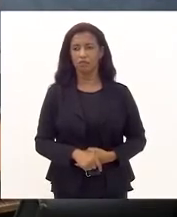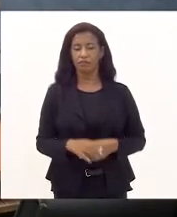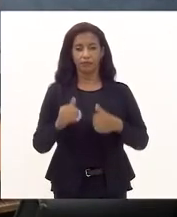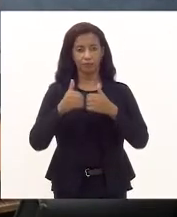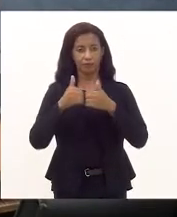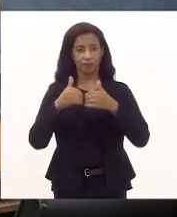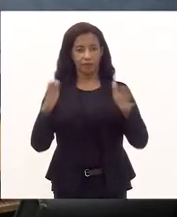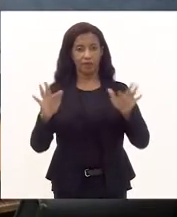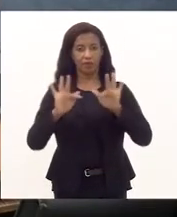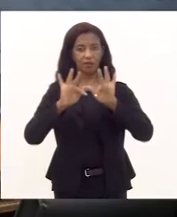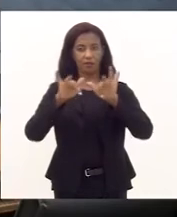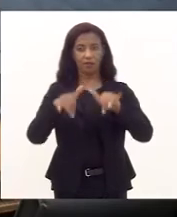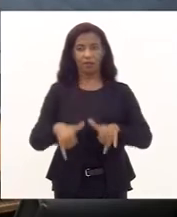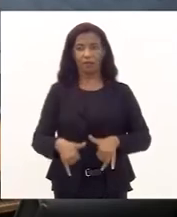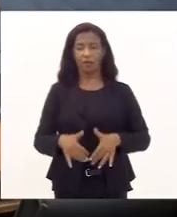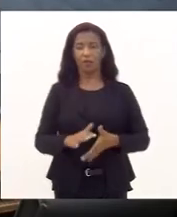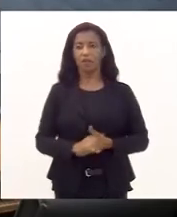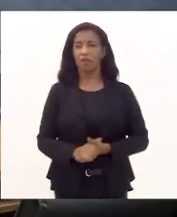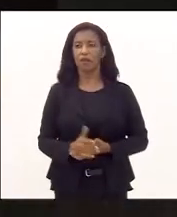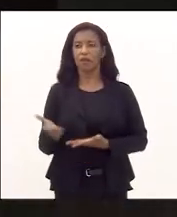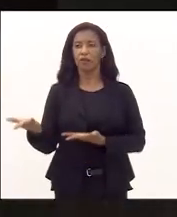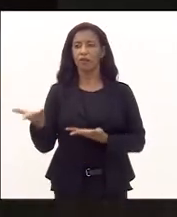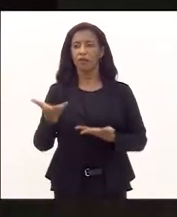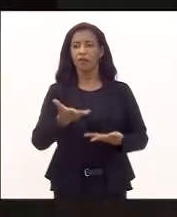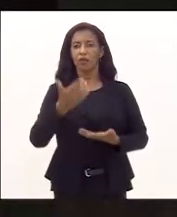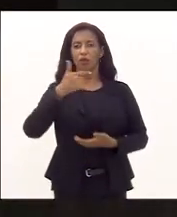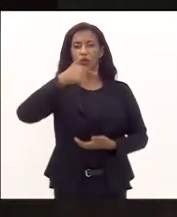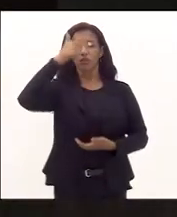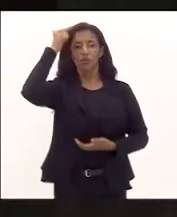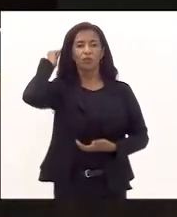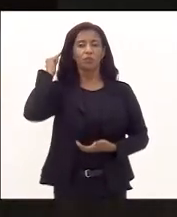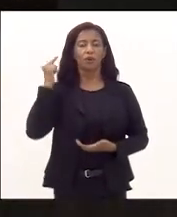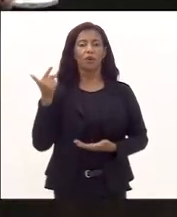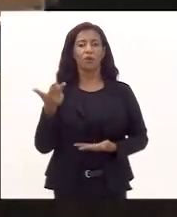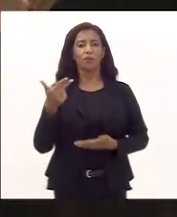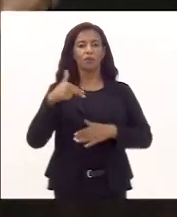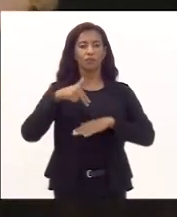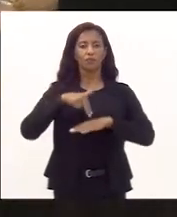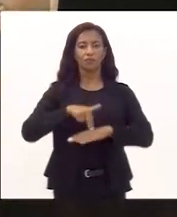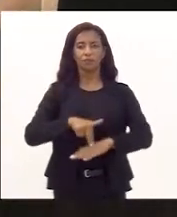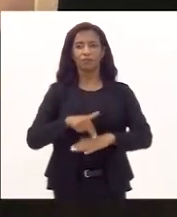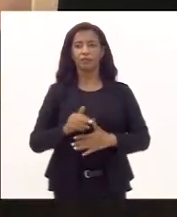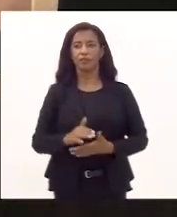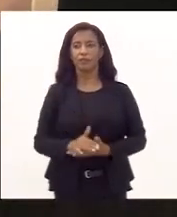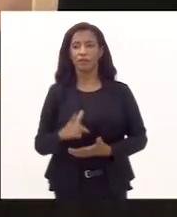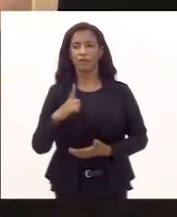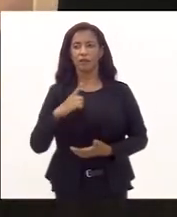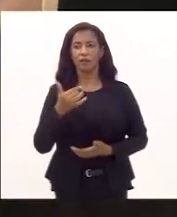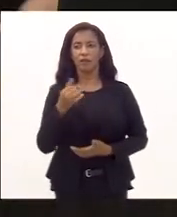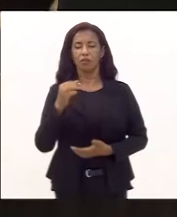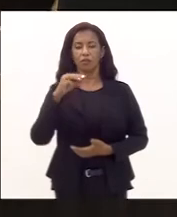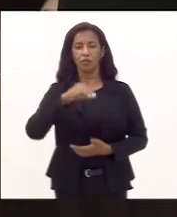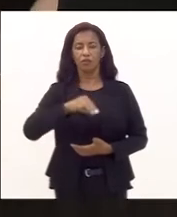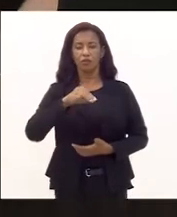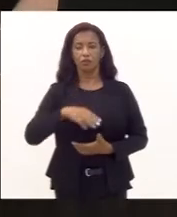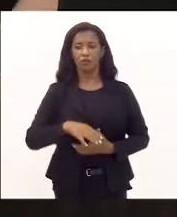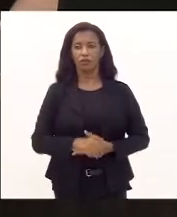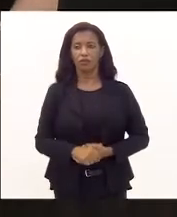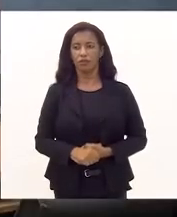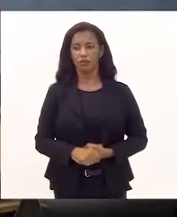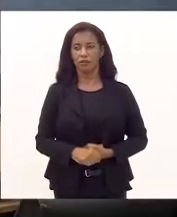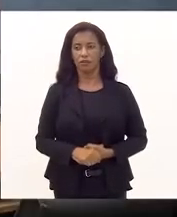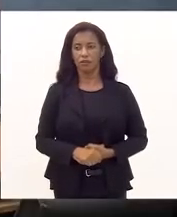Aberto o expediente final, convido o deputado Luiz Paulo para a sua manifestação. Vossa Excelência tem 10 minutos.